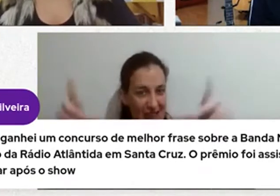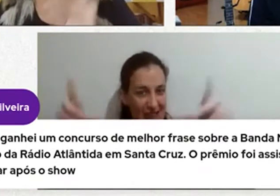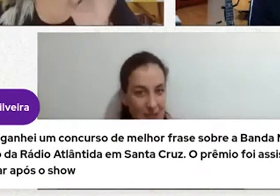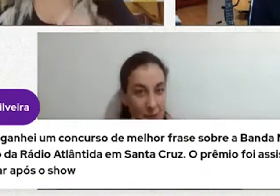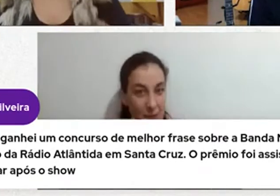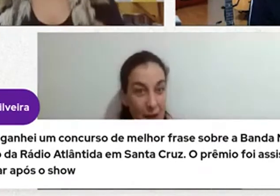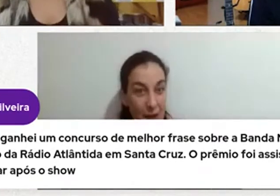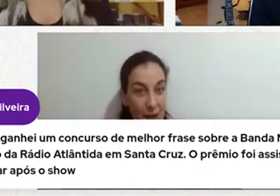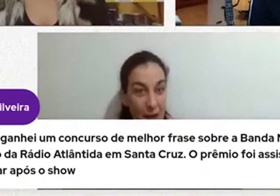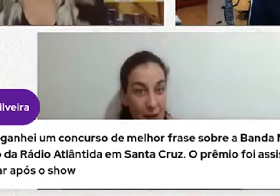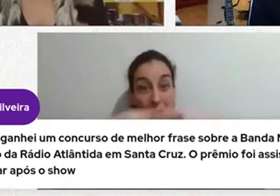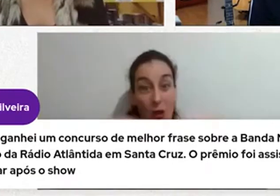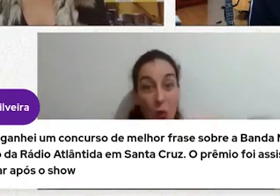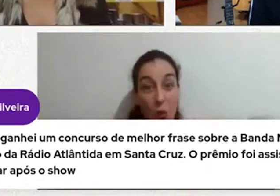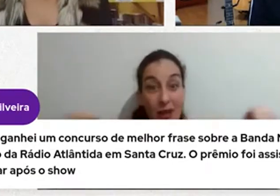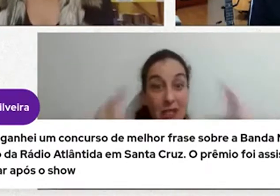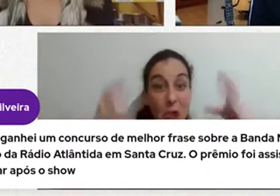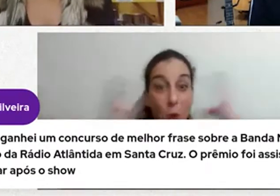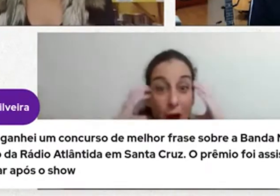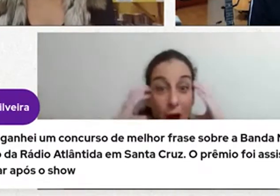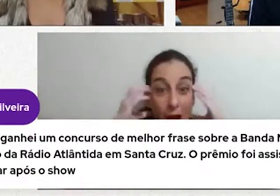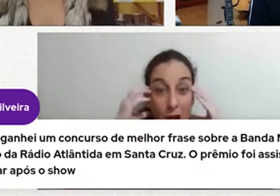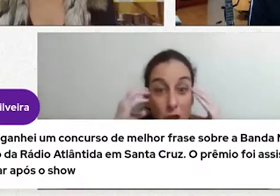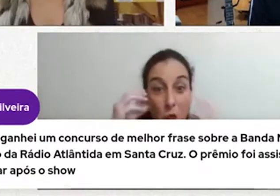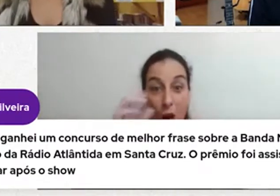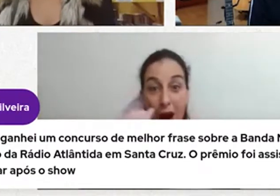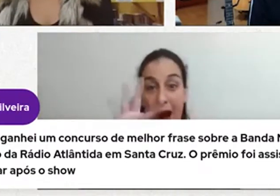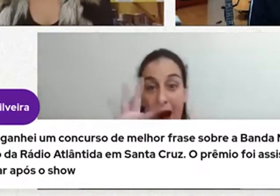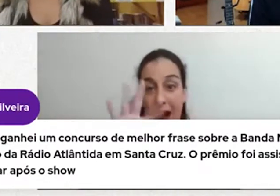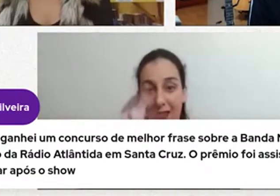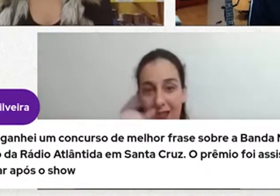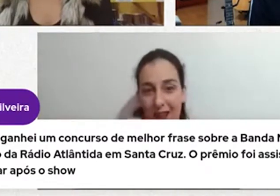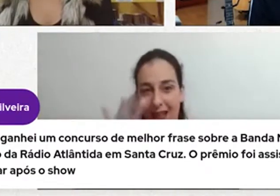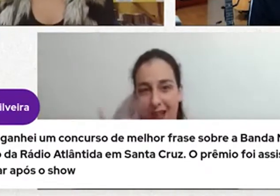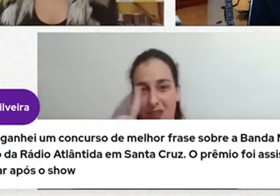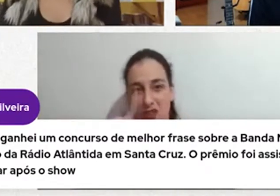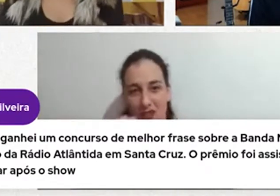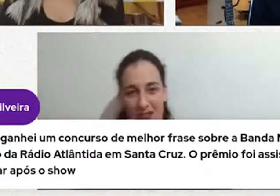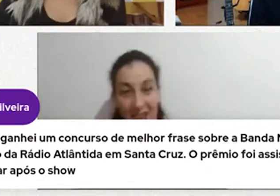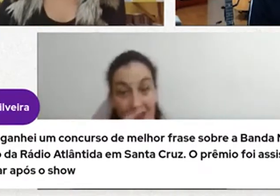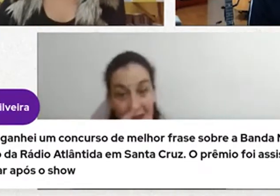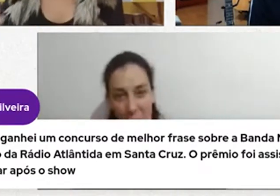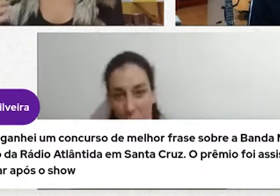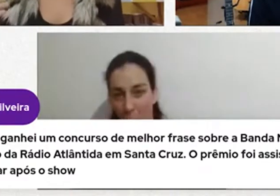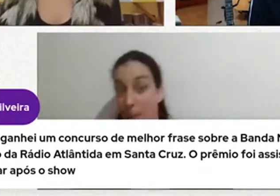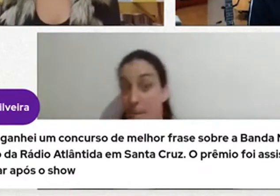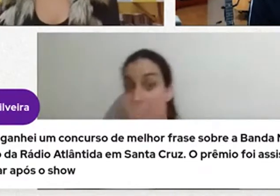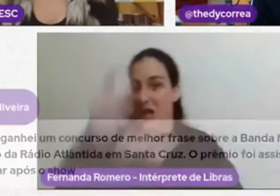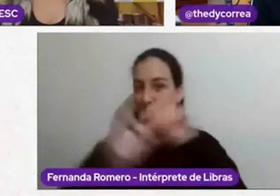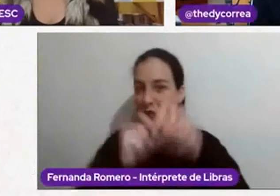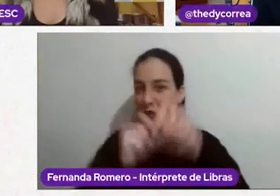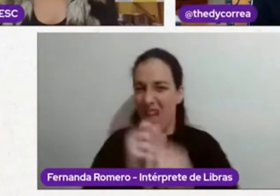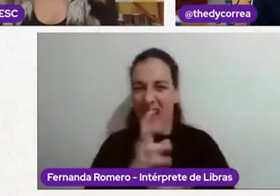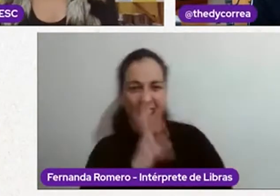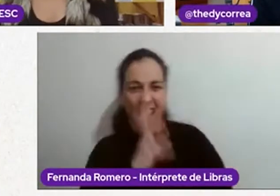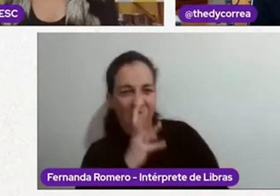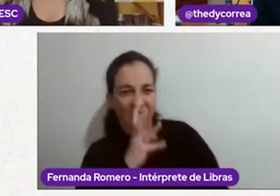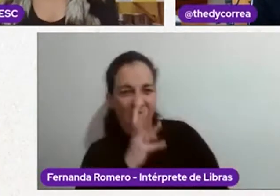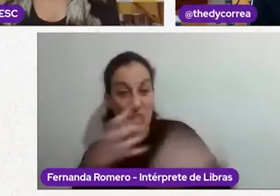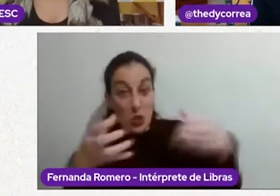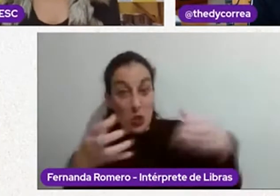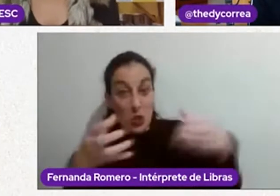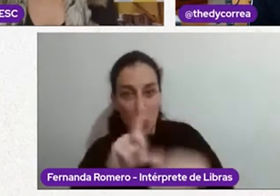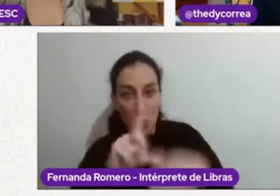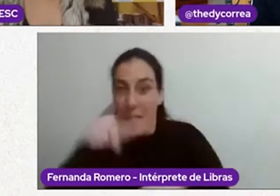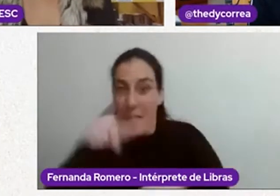inauguração da Rádio Atlântida em Santa Cruz. O prêmio foi assistir ao show da banda do palco e jantar após o show.